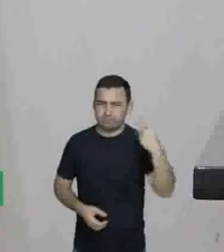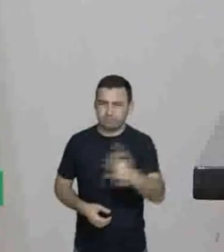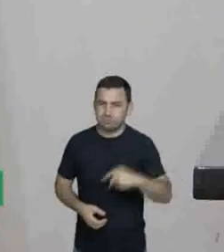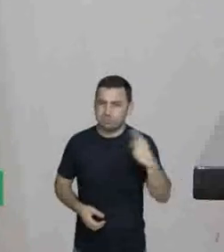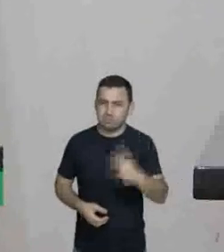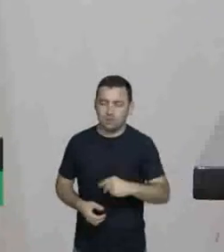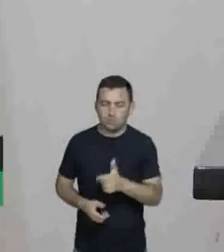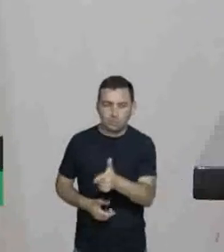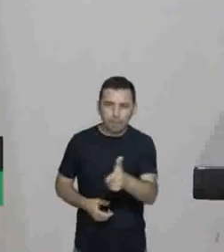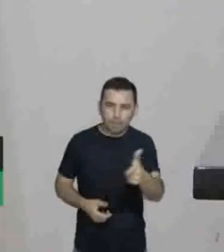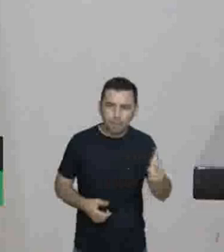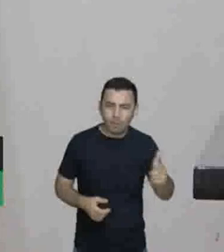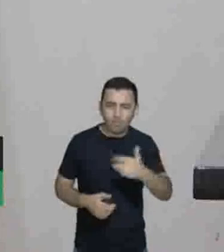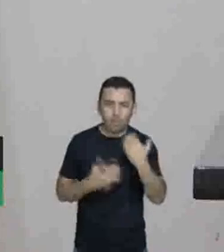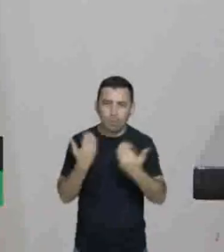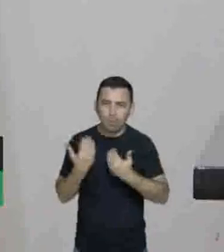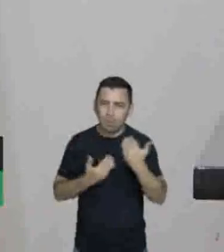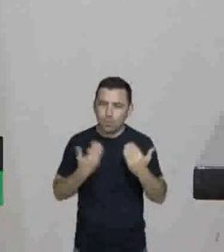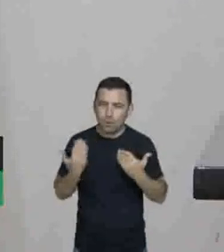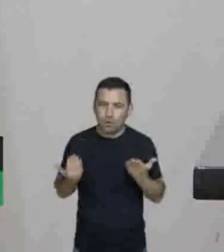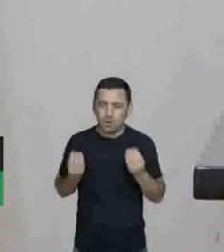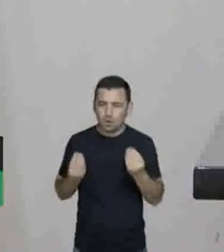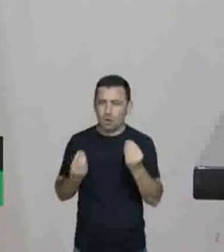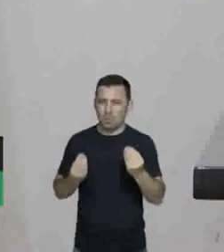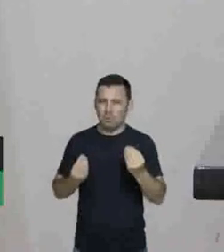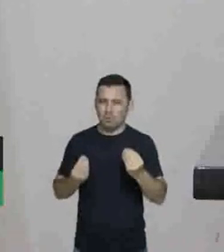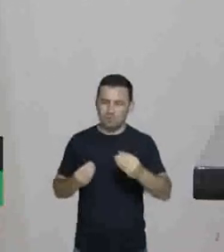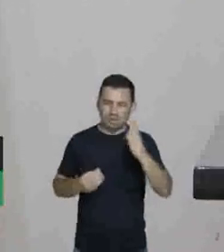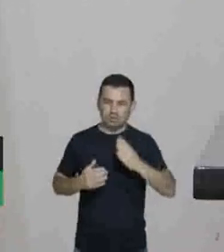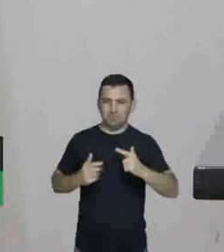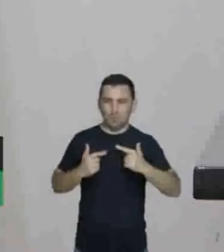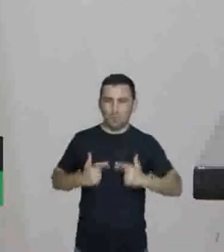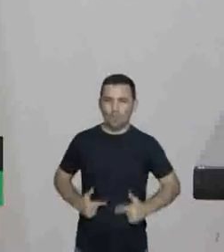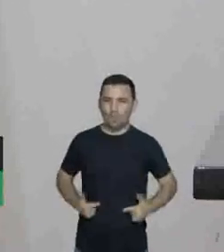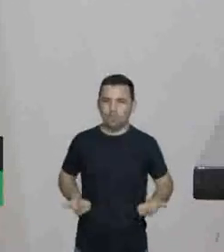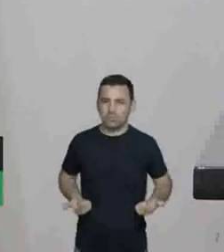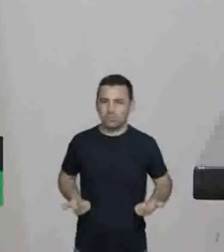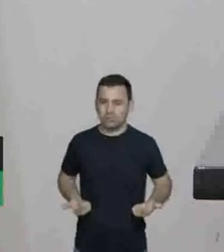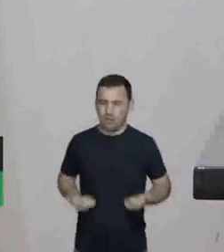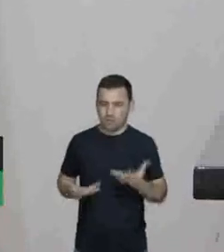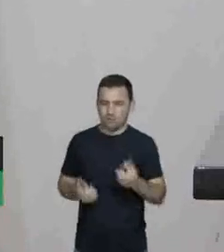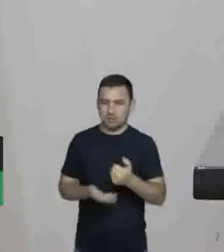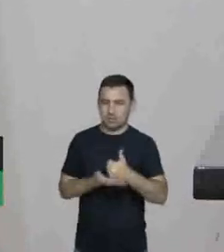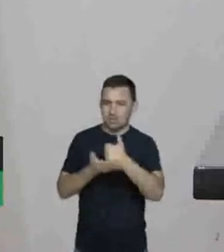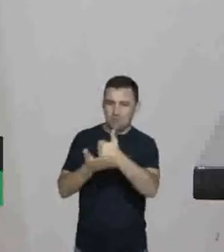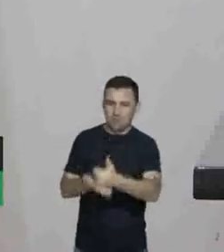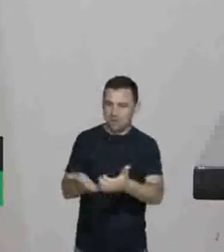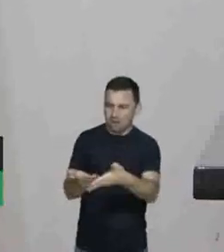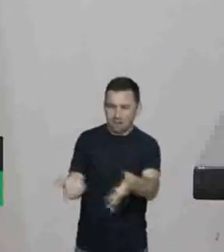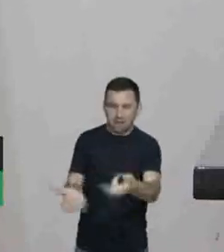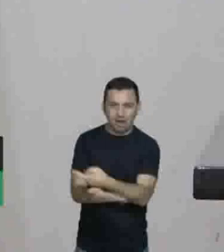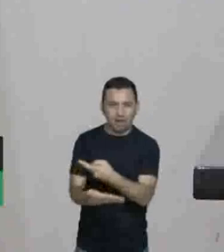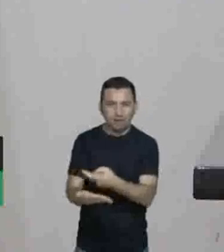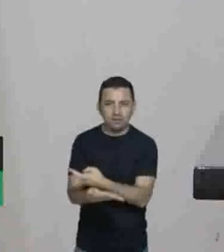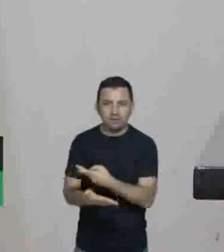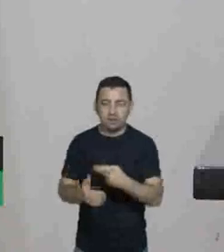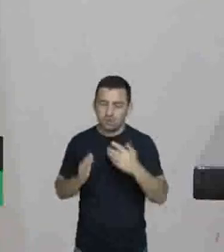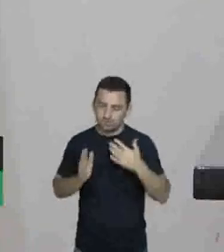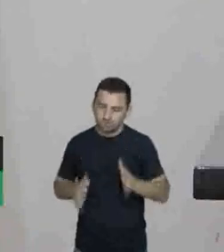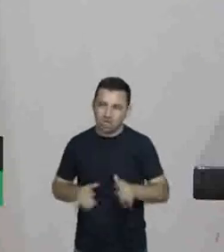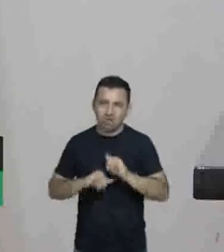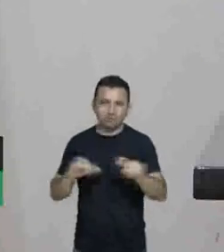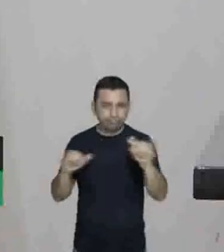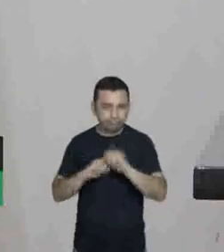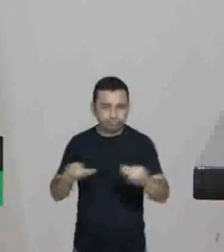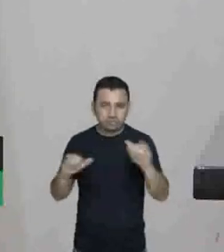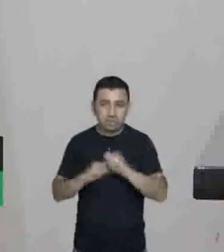Essa suposta isenção significa, na verdade, ser cúmplice do crime. Já critiquei aqui outras vezes